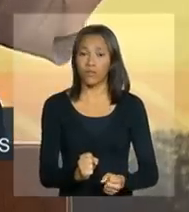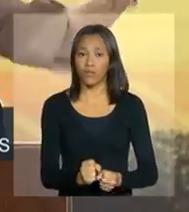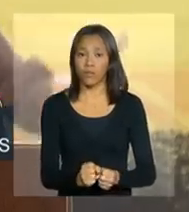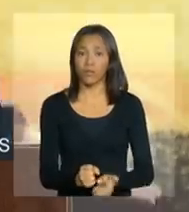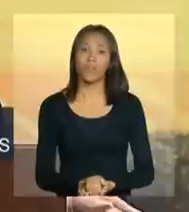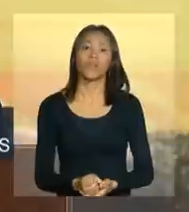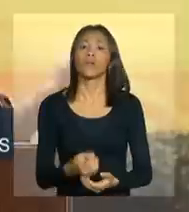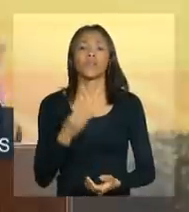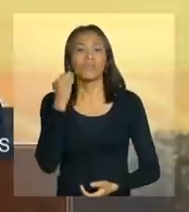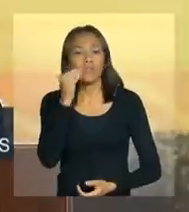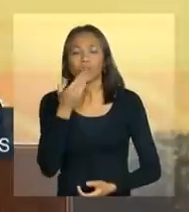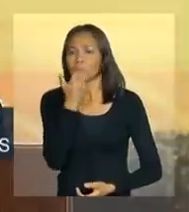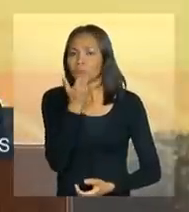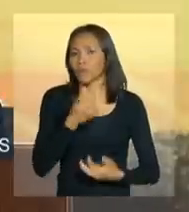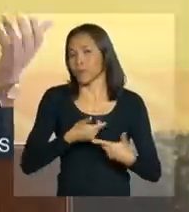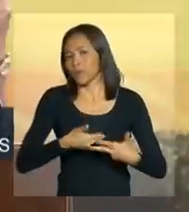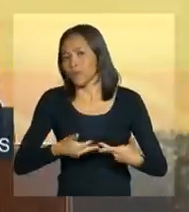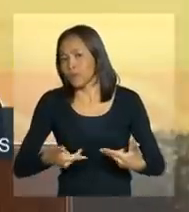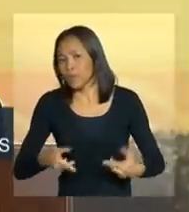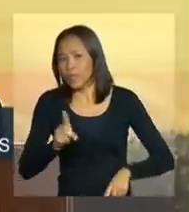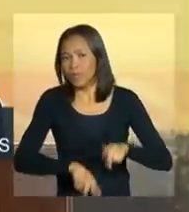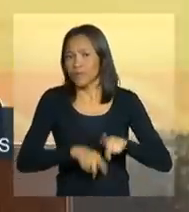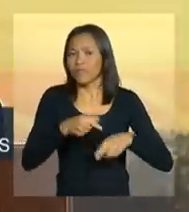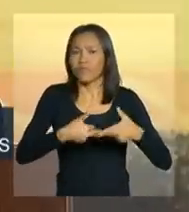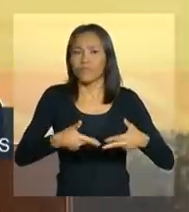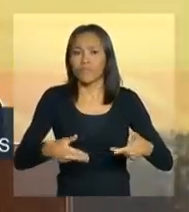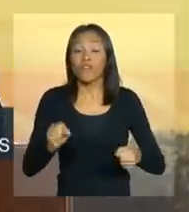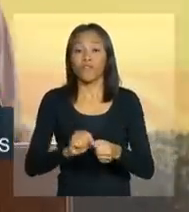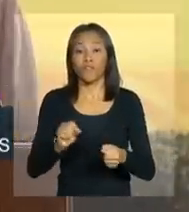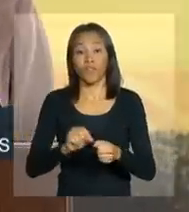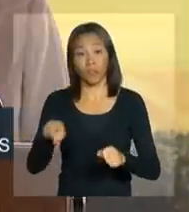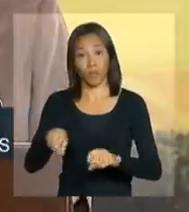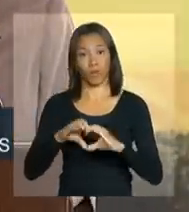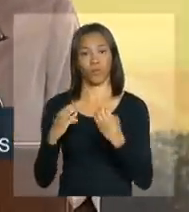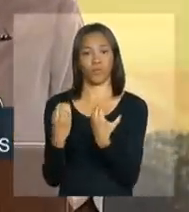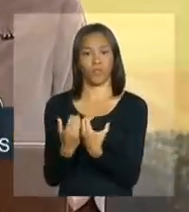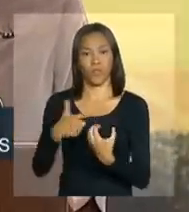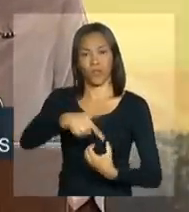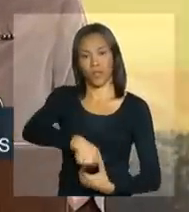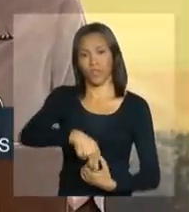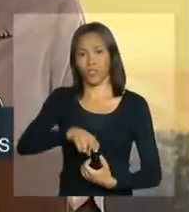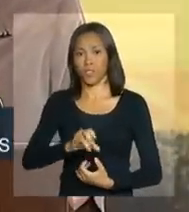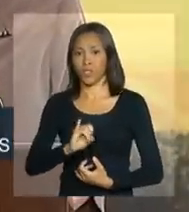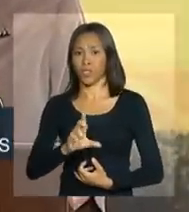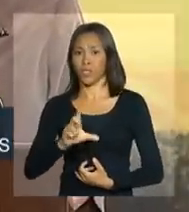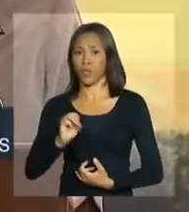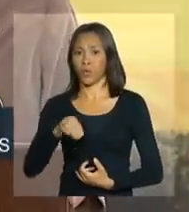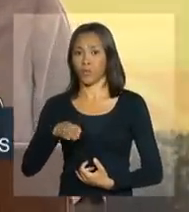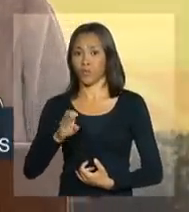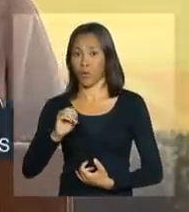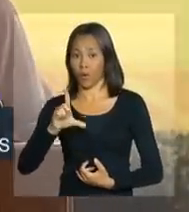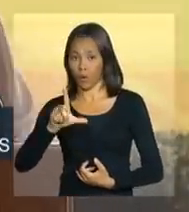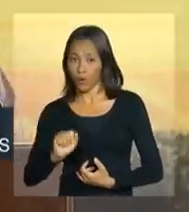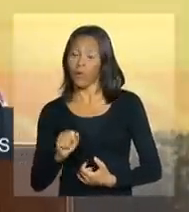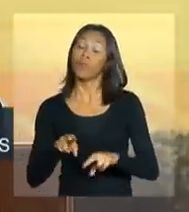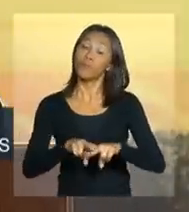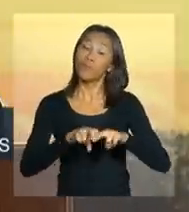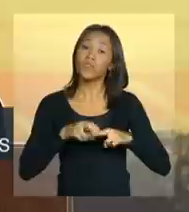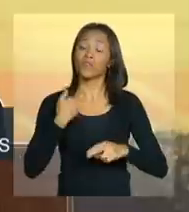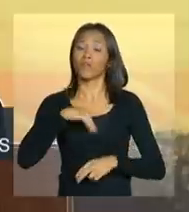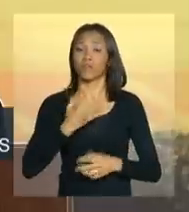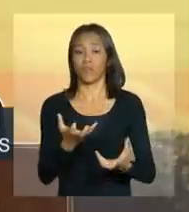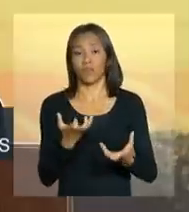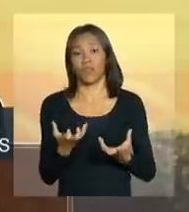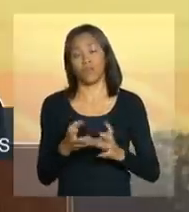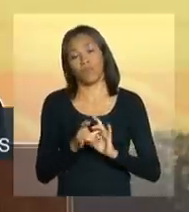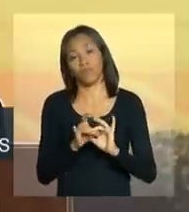usufruir dos produtos produzidos pelas Comunidades Quilombolas por isso nós queremos